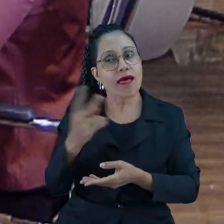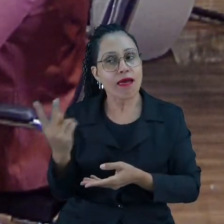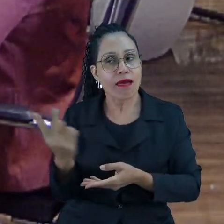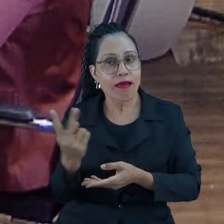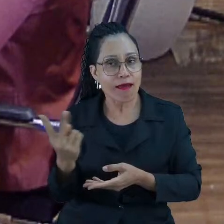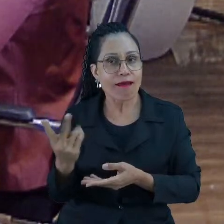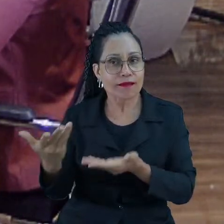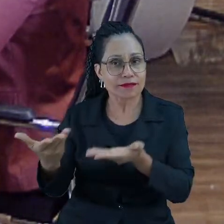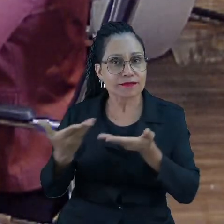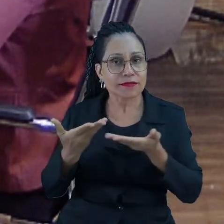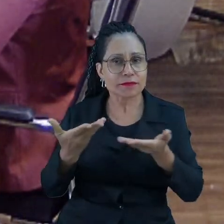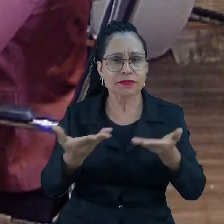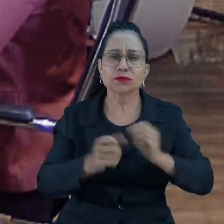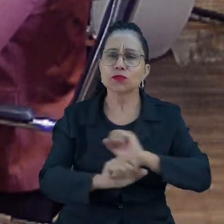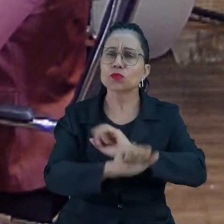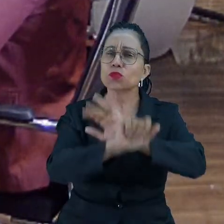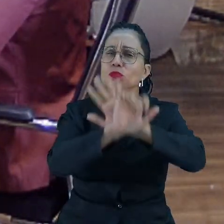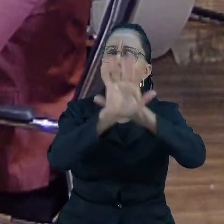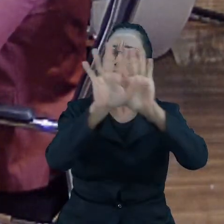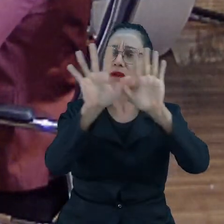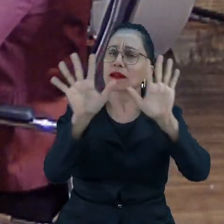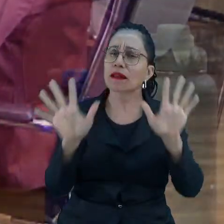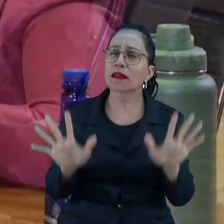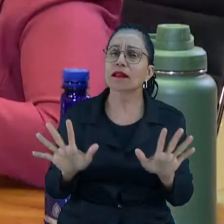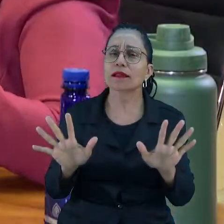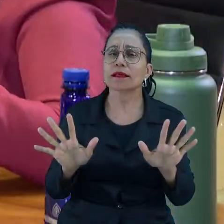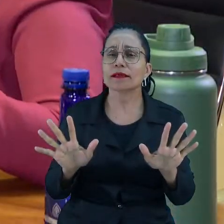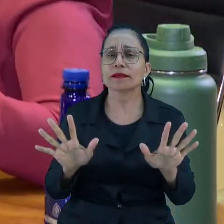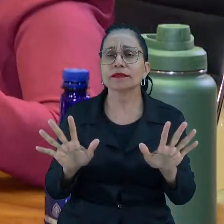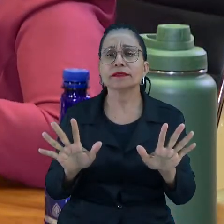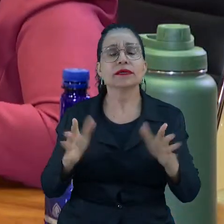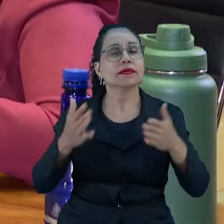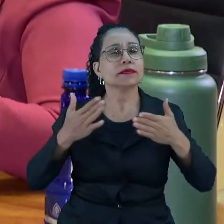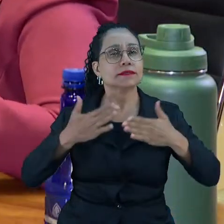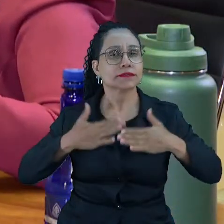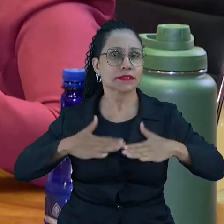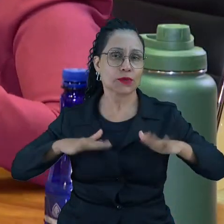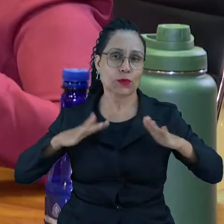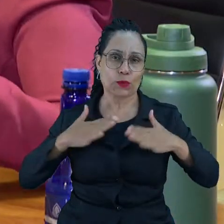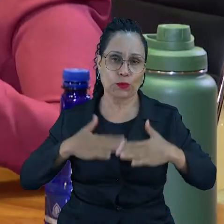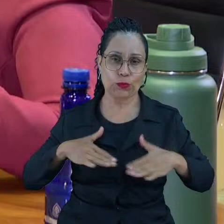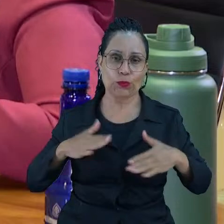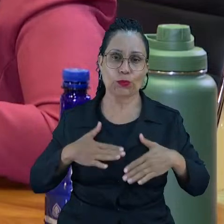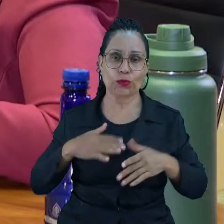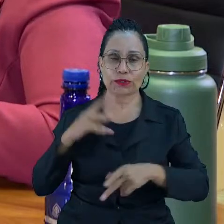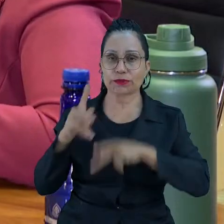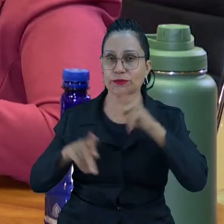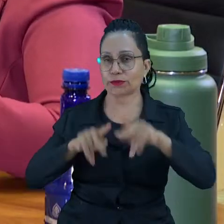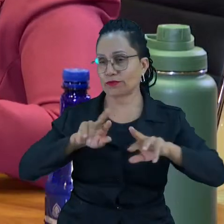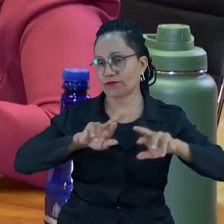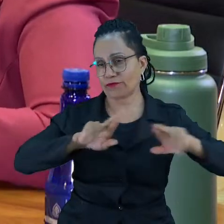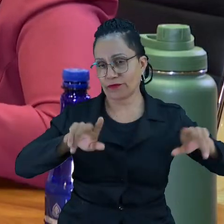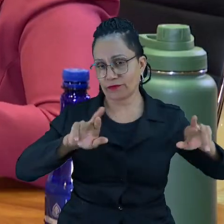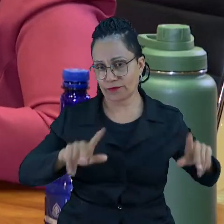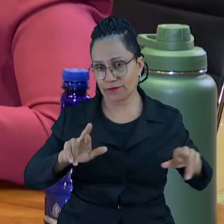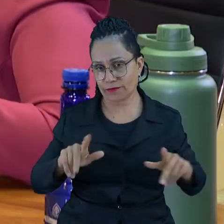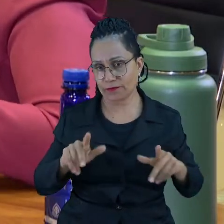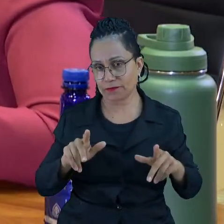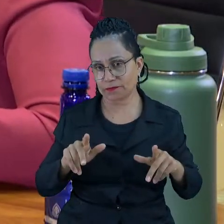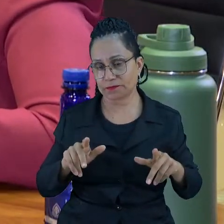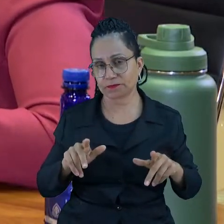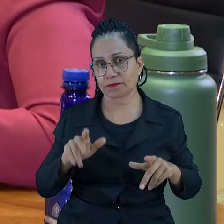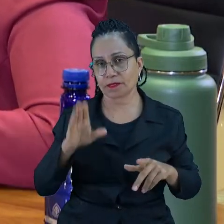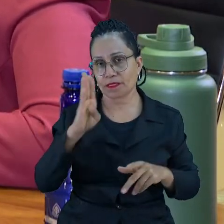muita clareza, com muita tranquilidade, porque era um público muito diverso. A